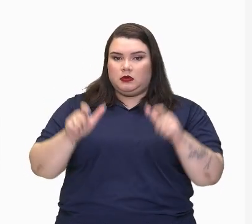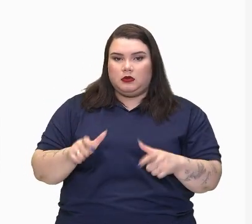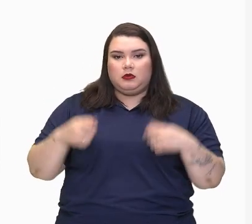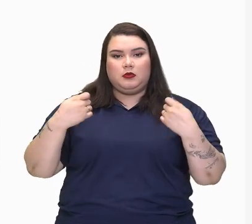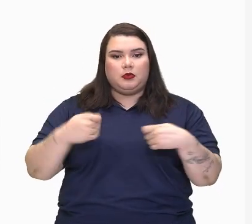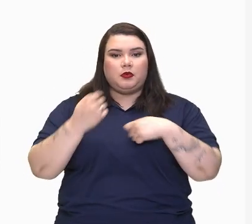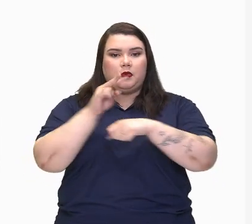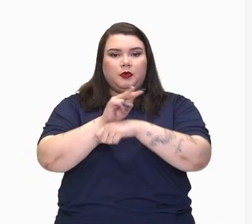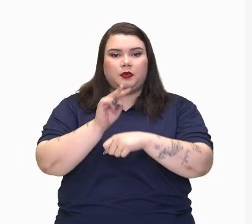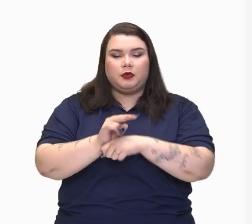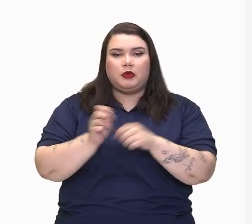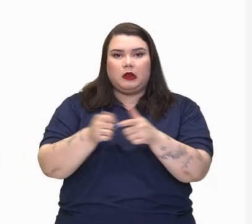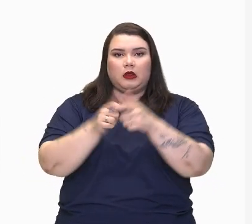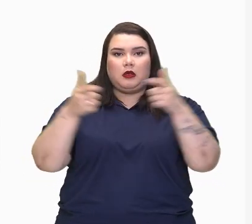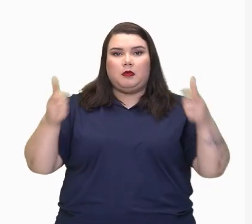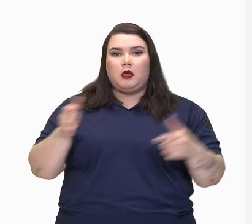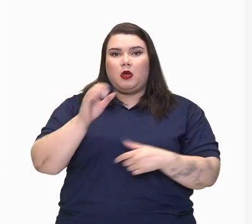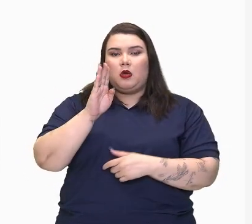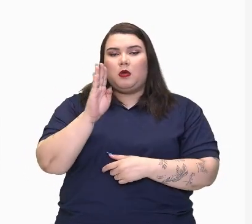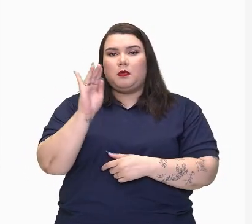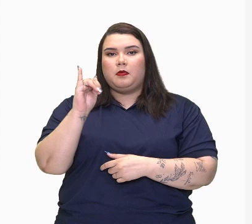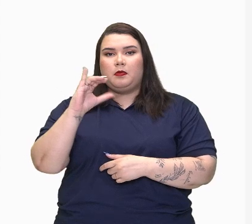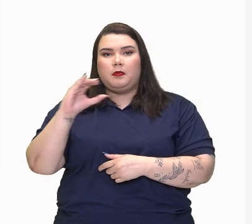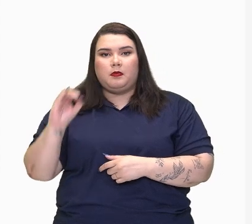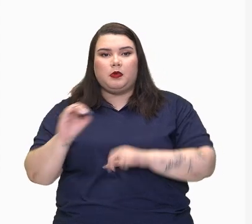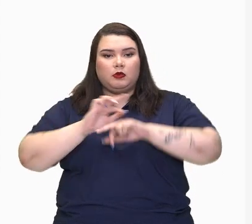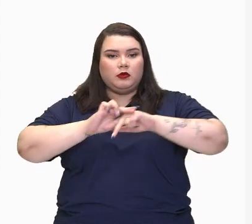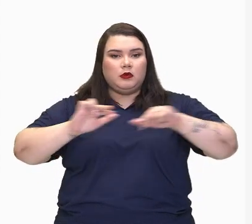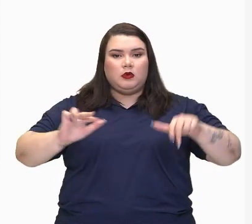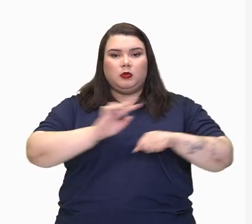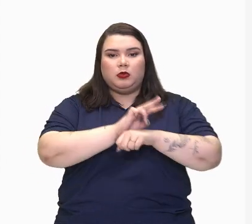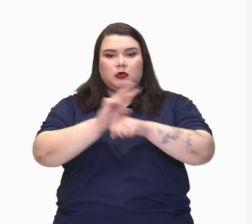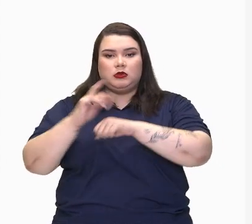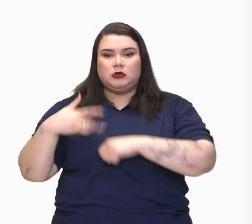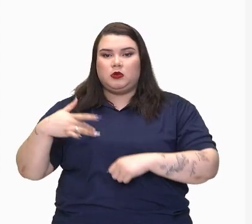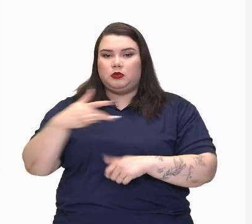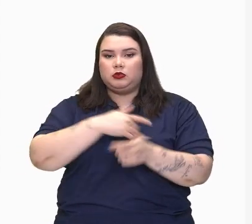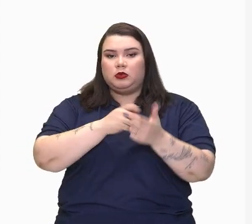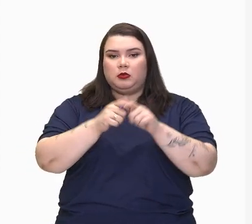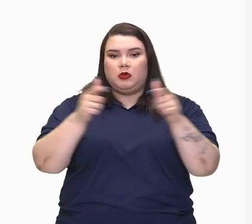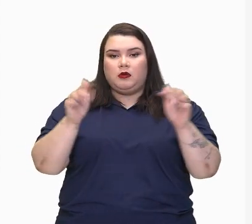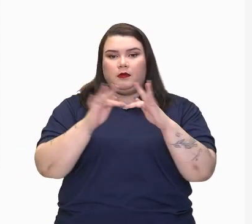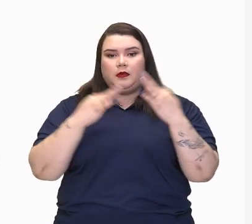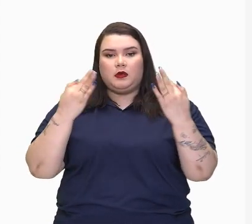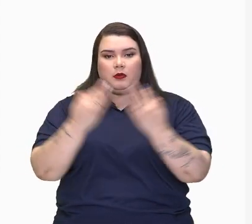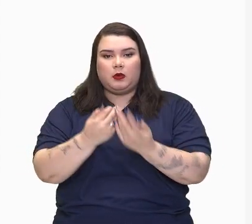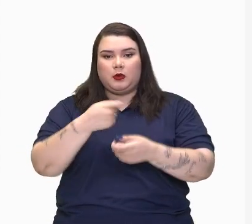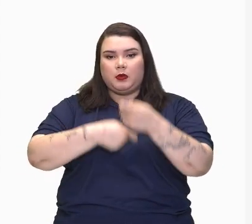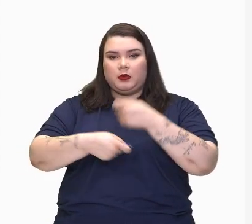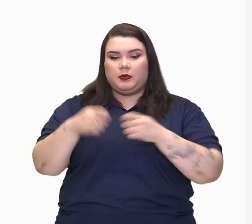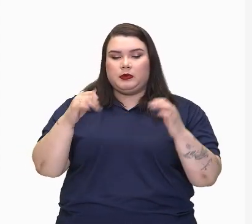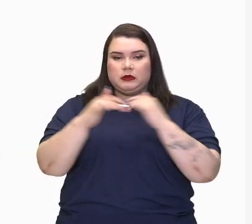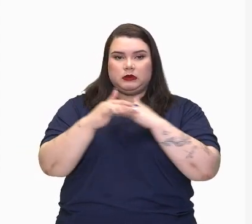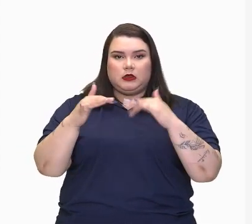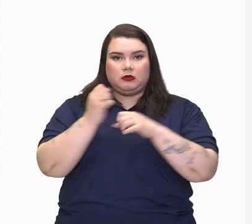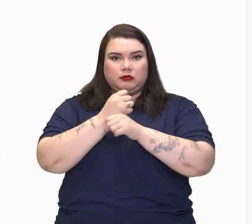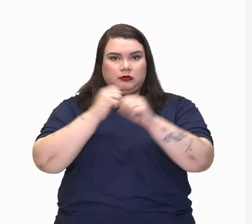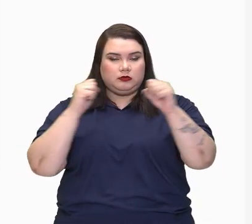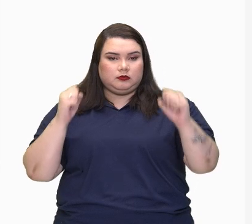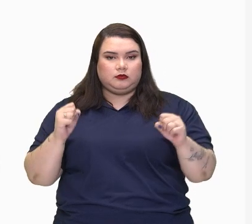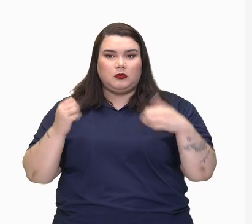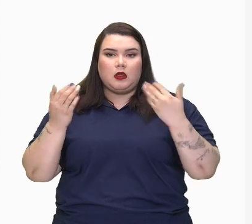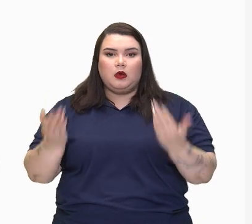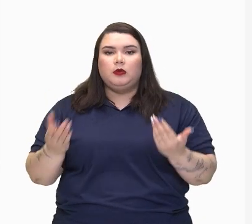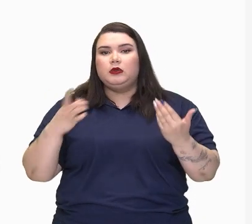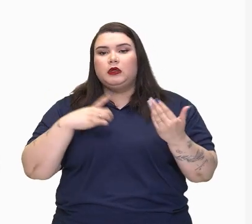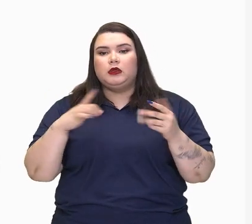maior biodiversidade do mundo, proteger a saúde de milhares de famílias e a economia de cidades inteiras. Há muito também, então, essa ideia